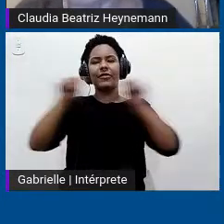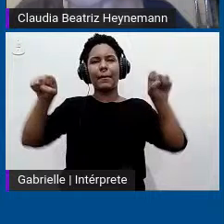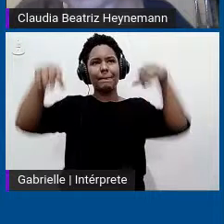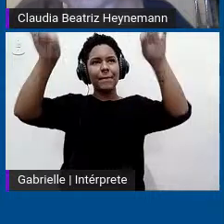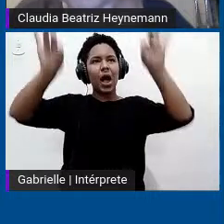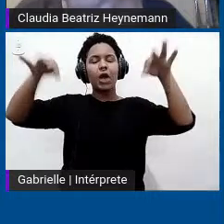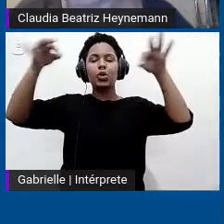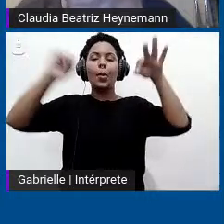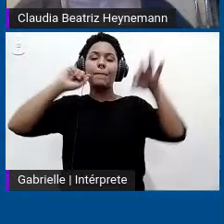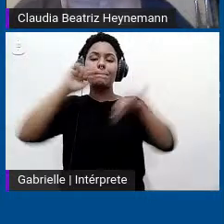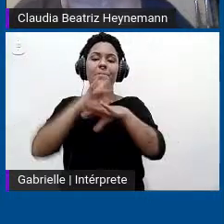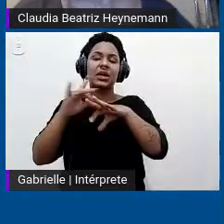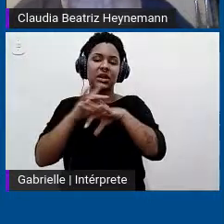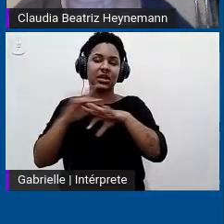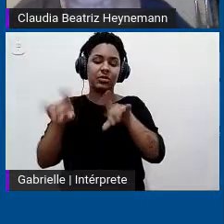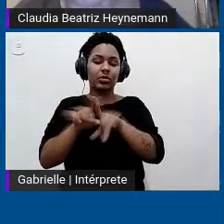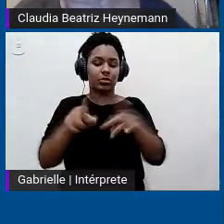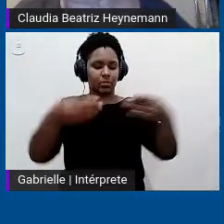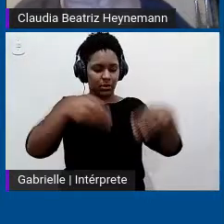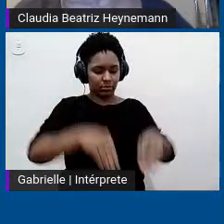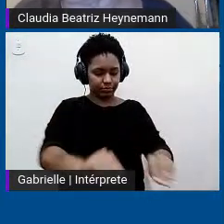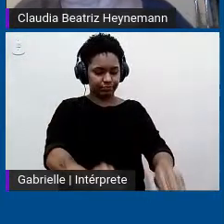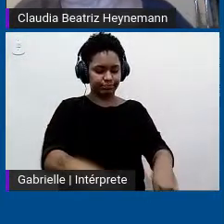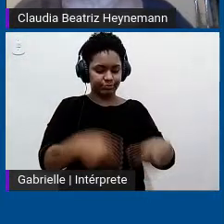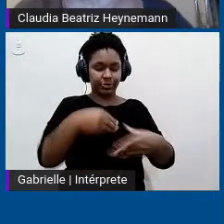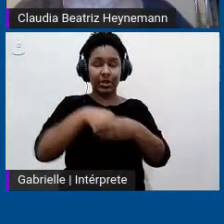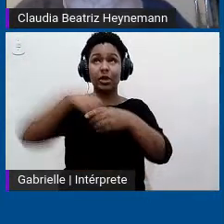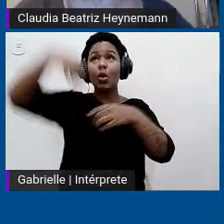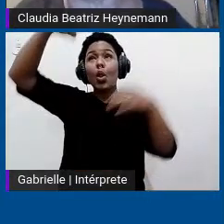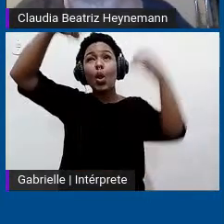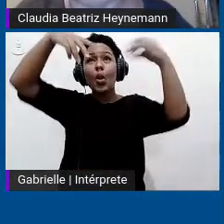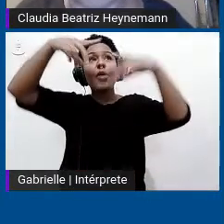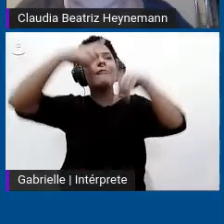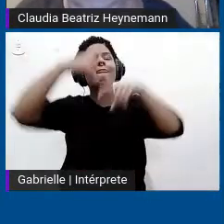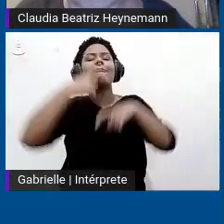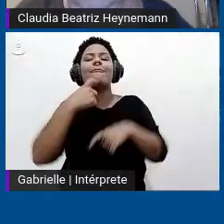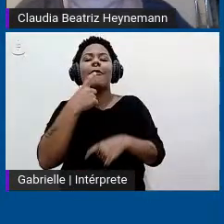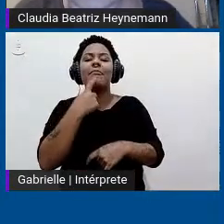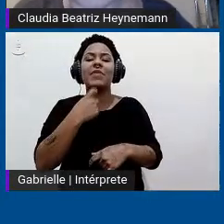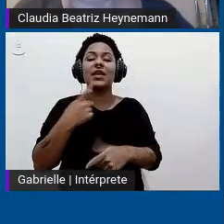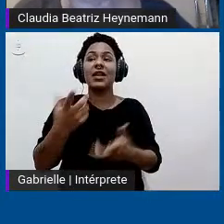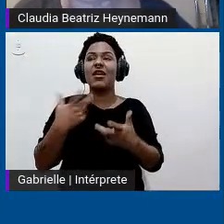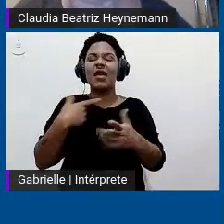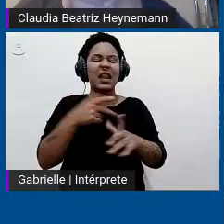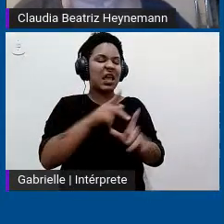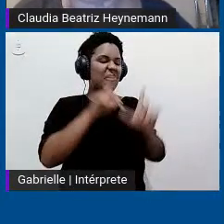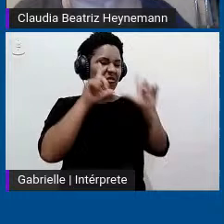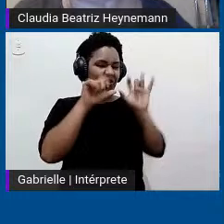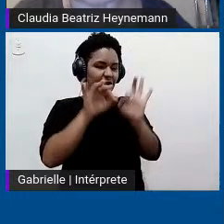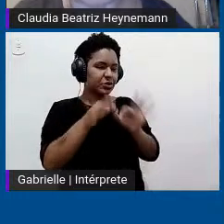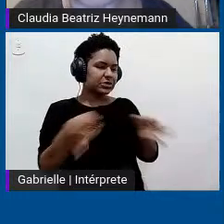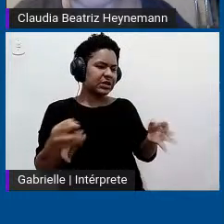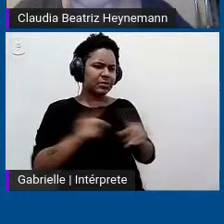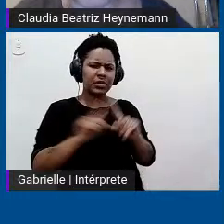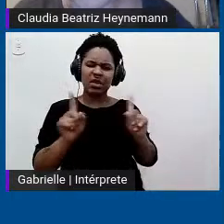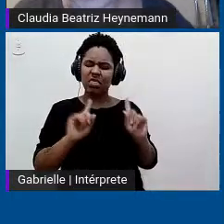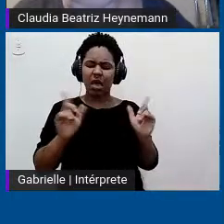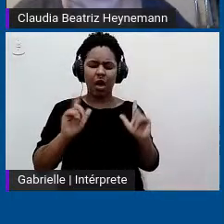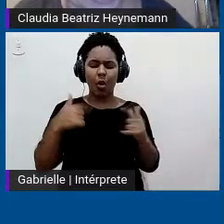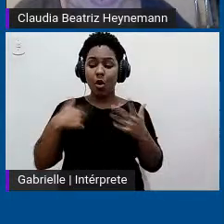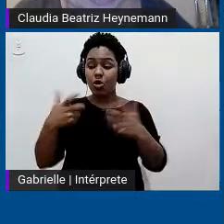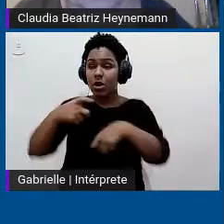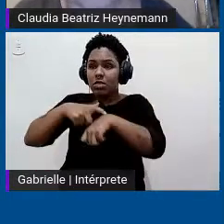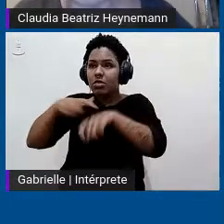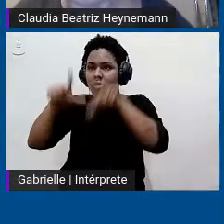com banhos químicos. Não tardaram em desinteressar-se da fotografia simples. Entrou a moda dos instantâneos,